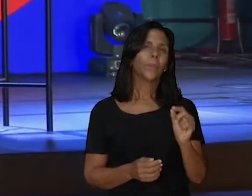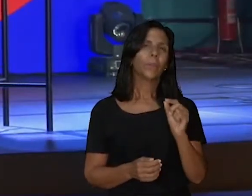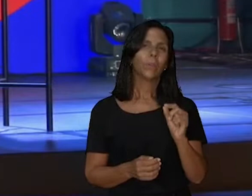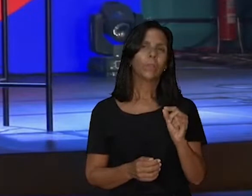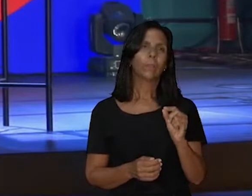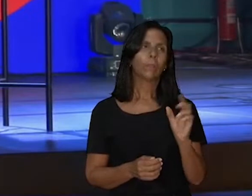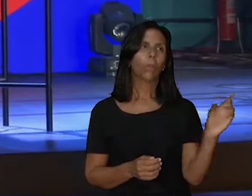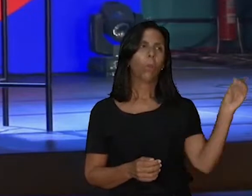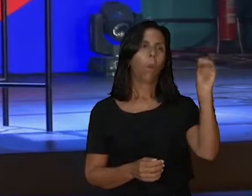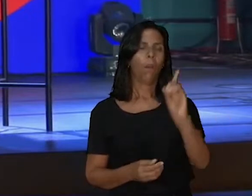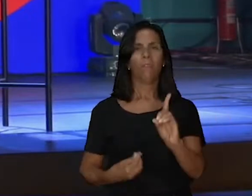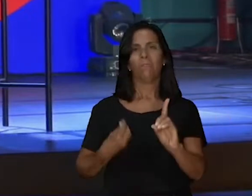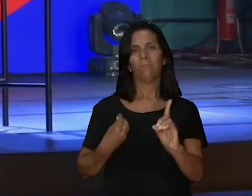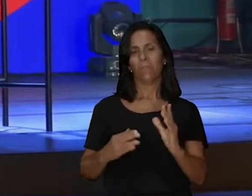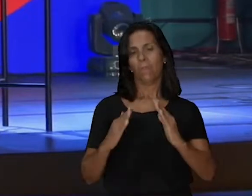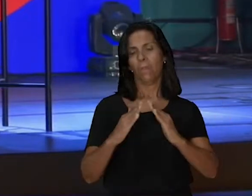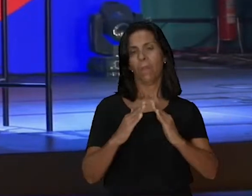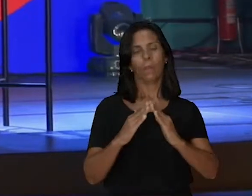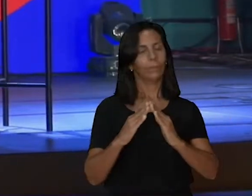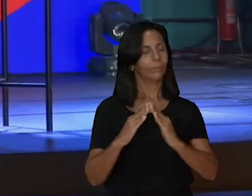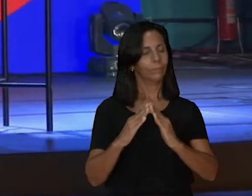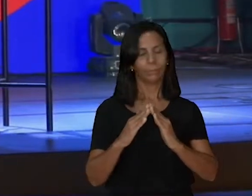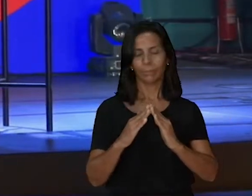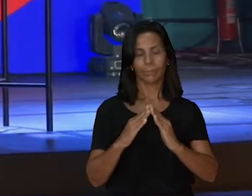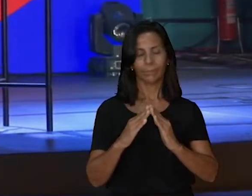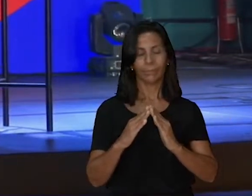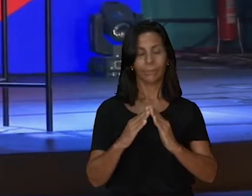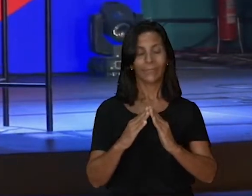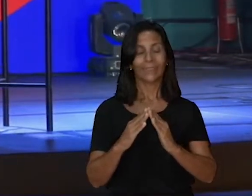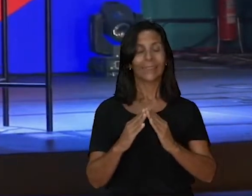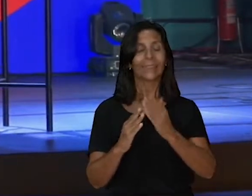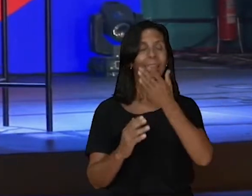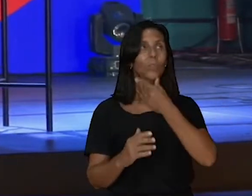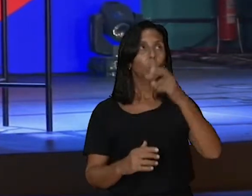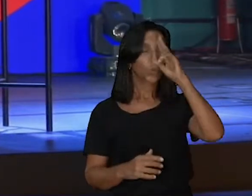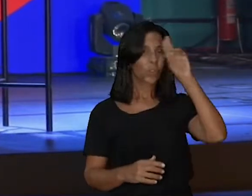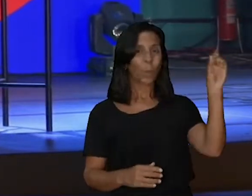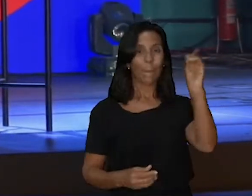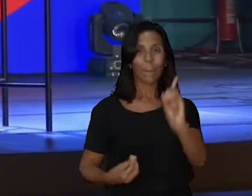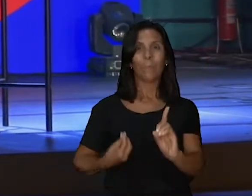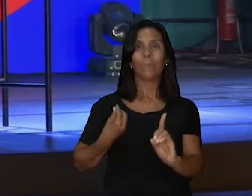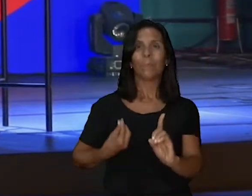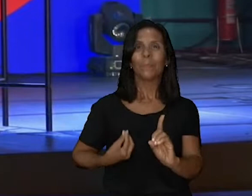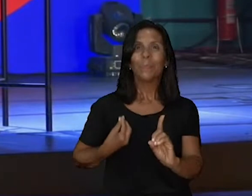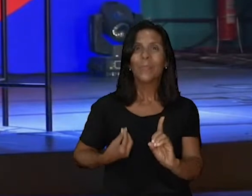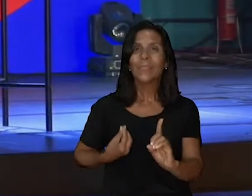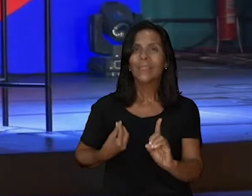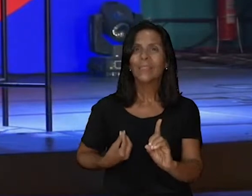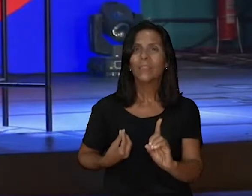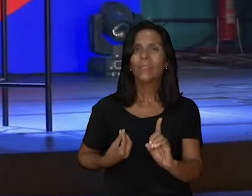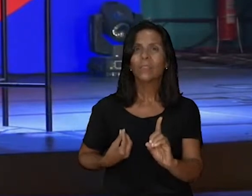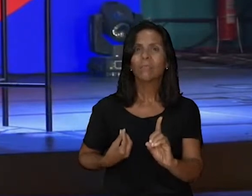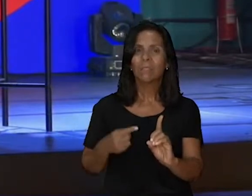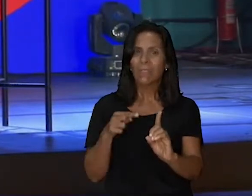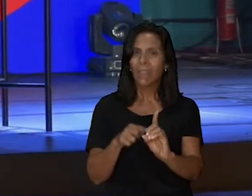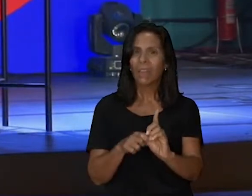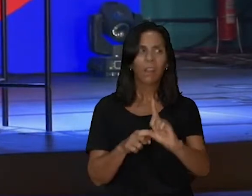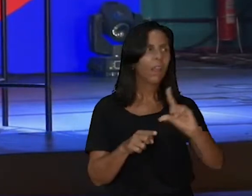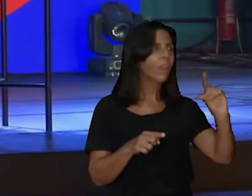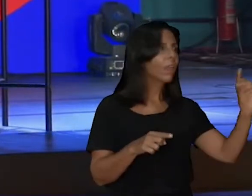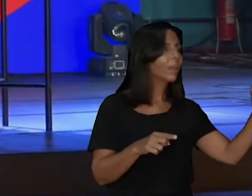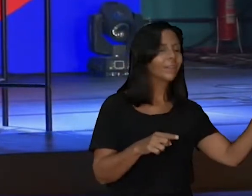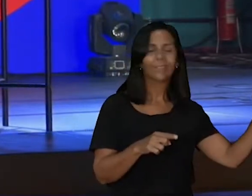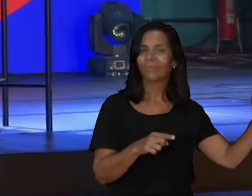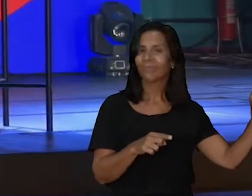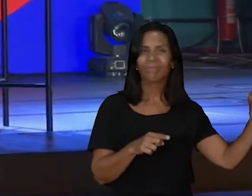está dizendo que o Senhor está presente, Ele não vai embora, Ele não fecha